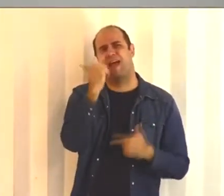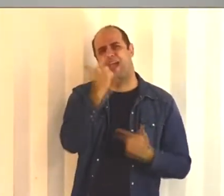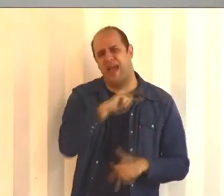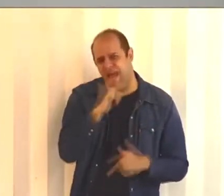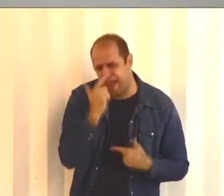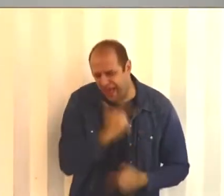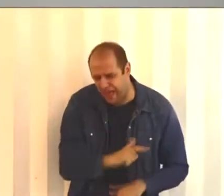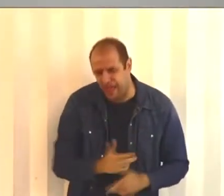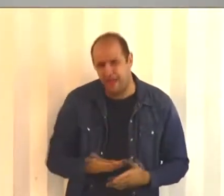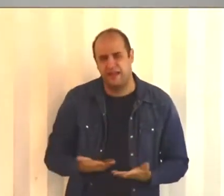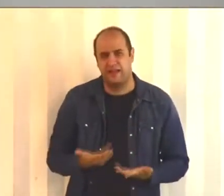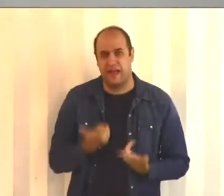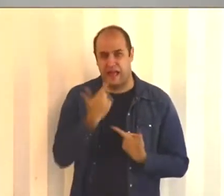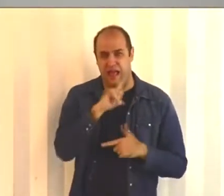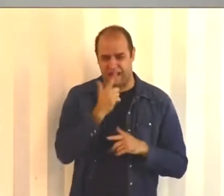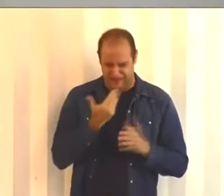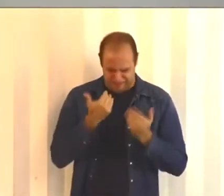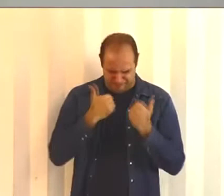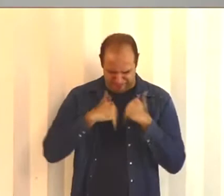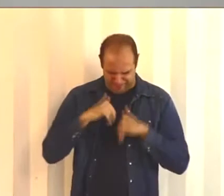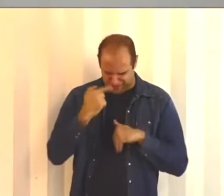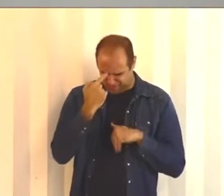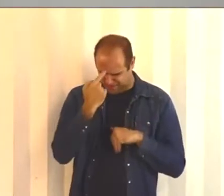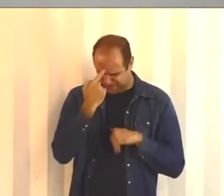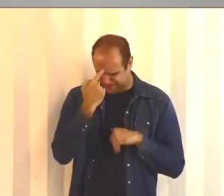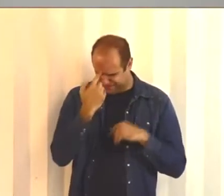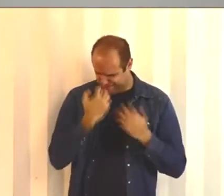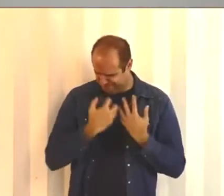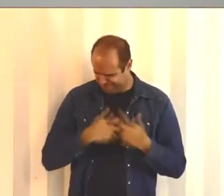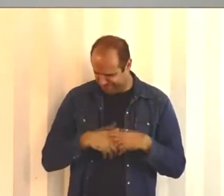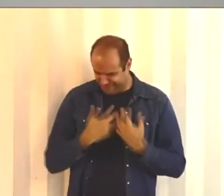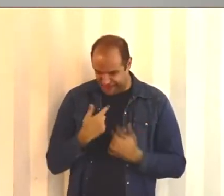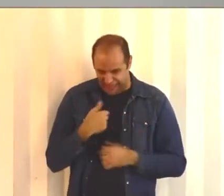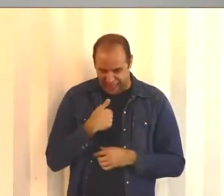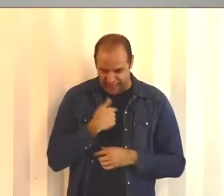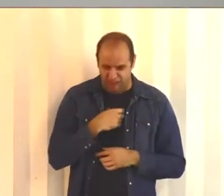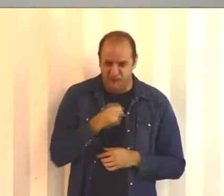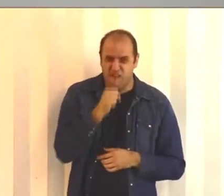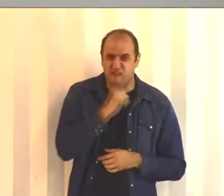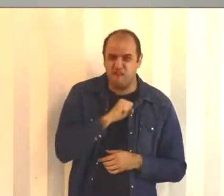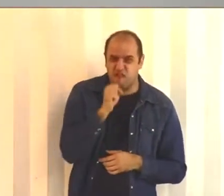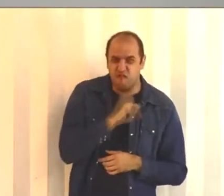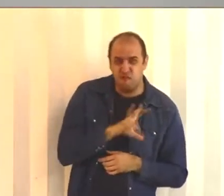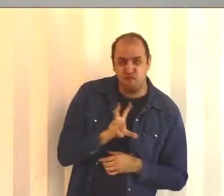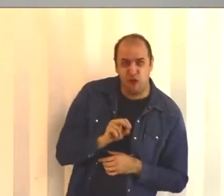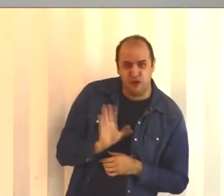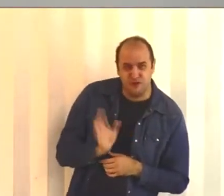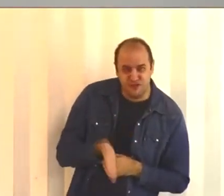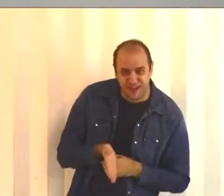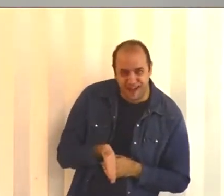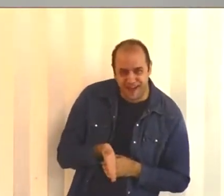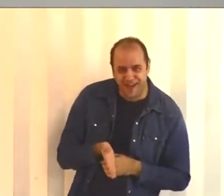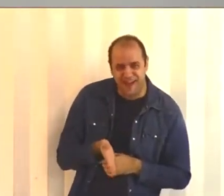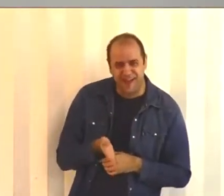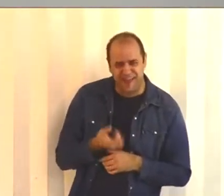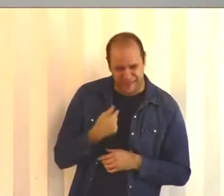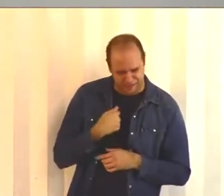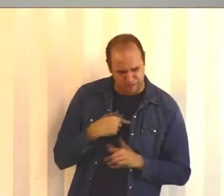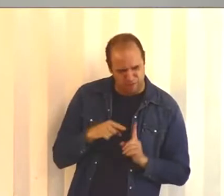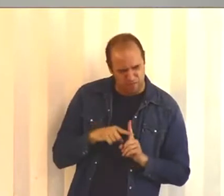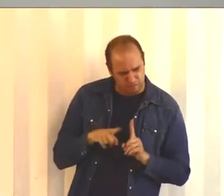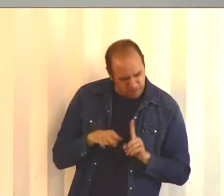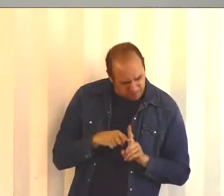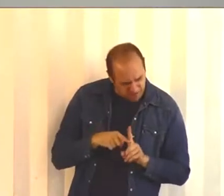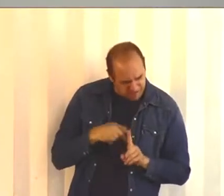Sara, pois Sara no seu íntimo, dizendo consigo mesma: depois de velha, e velho também o meu senhor, terei ainda